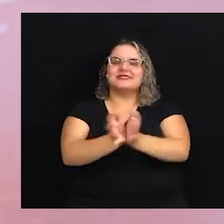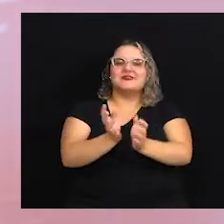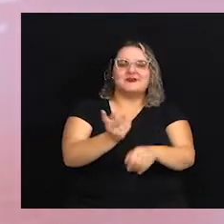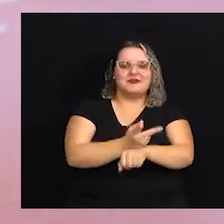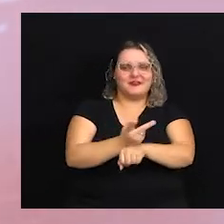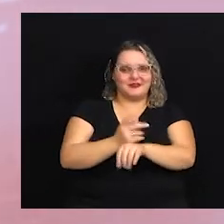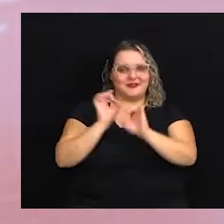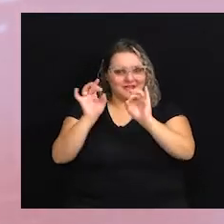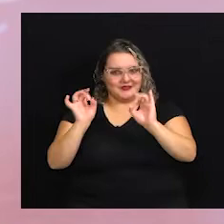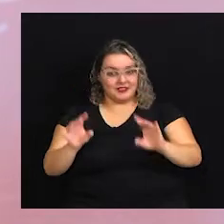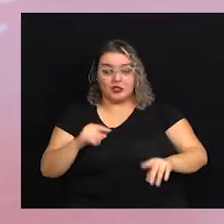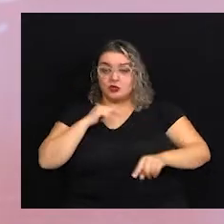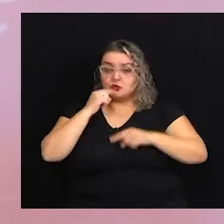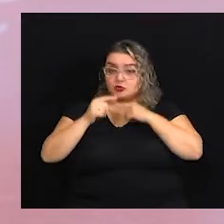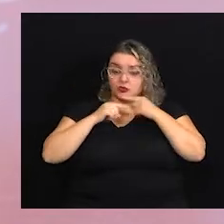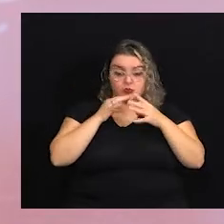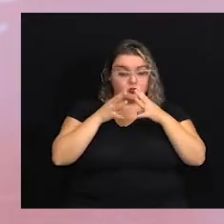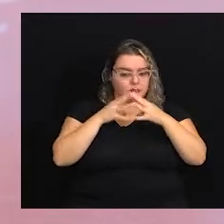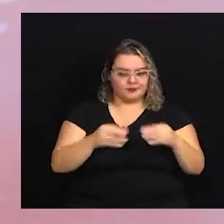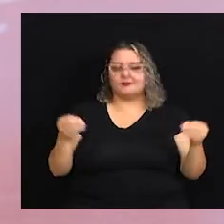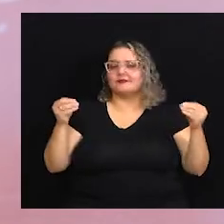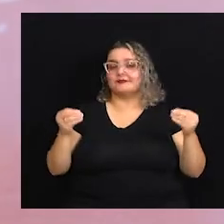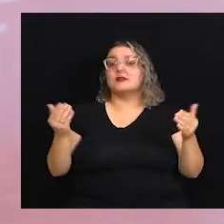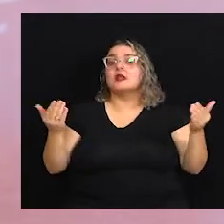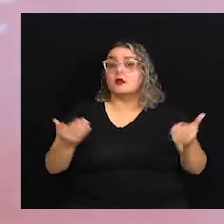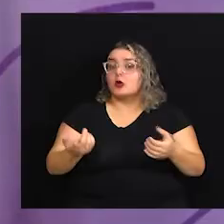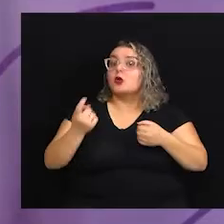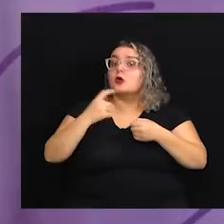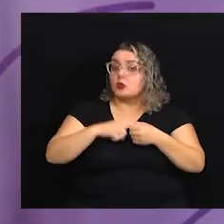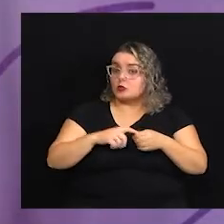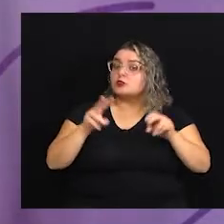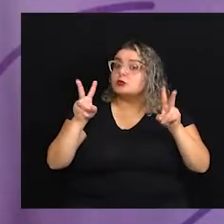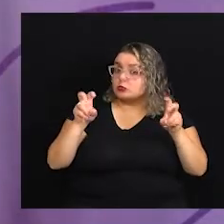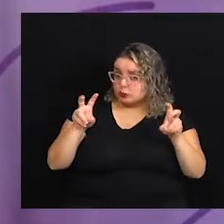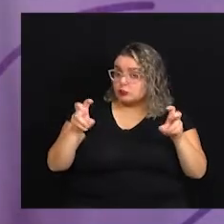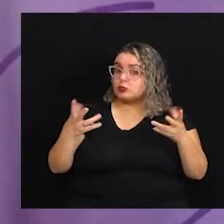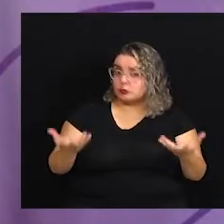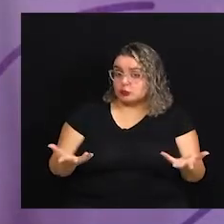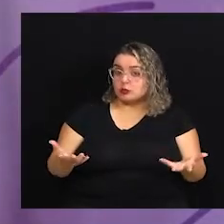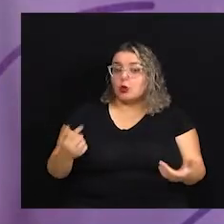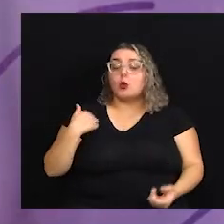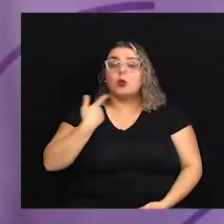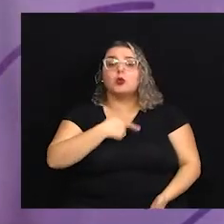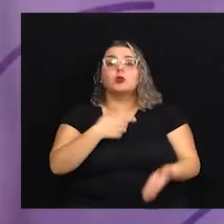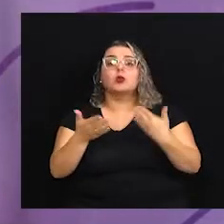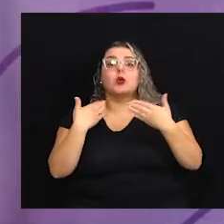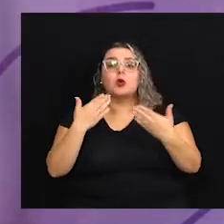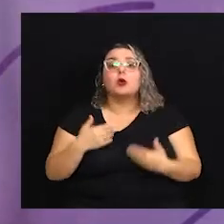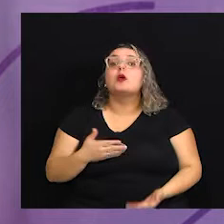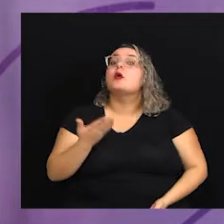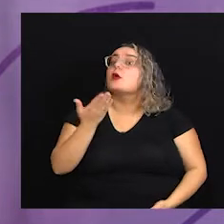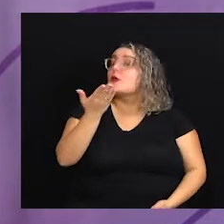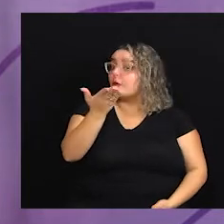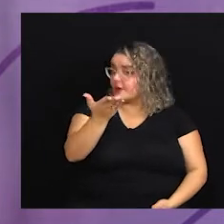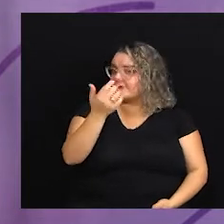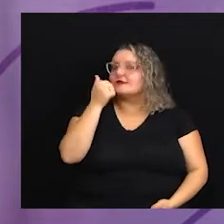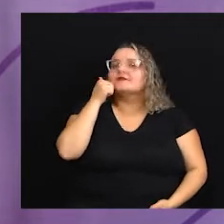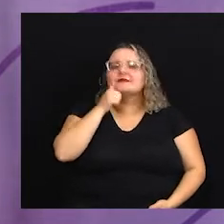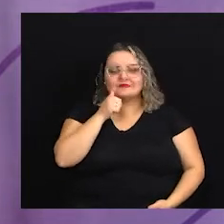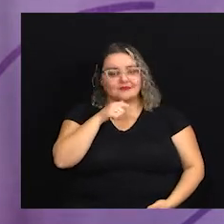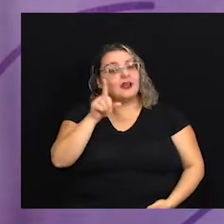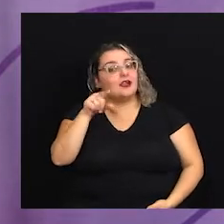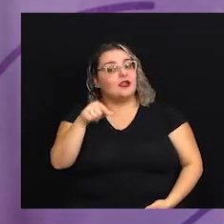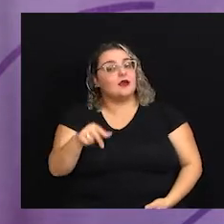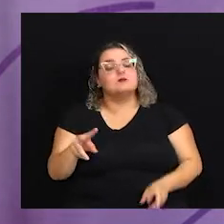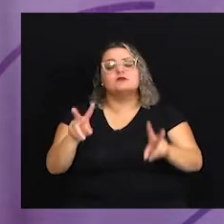atrás de um especialista para tirar todas as dúvidas. E agora, voltando ao nosso assunto, O nosso papo hoje é com você, mulher. Pois é, a